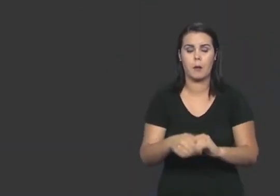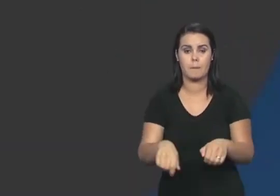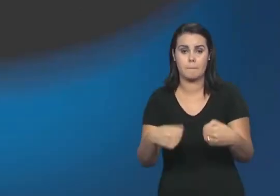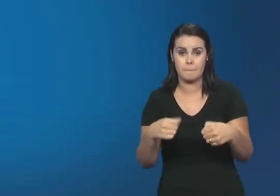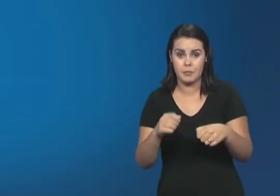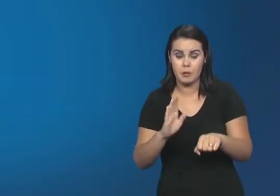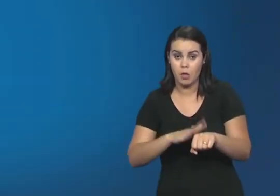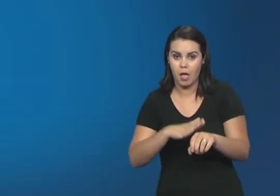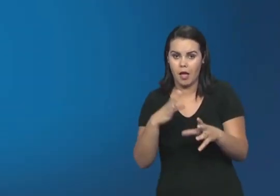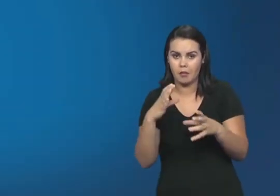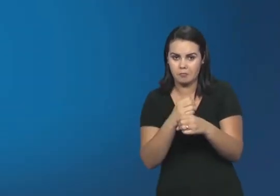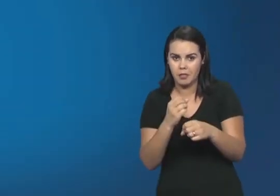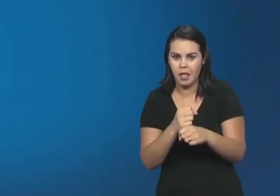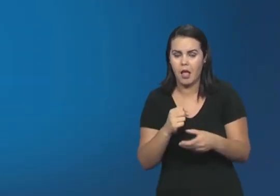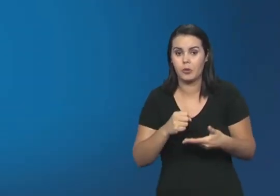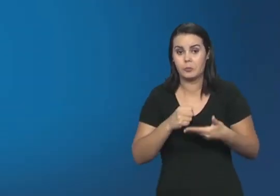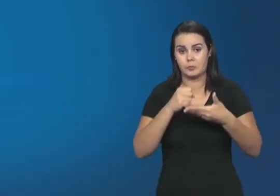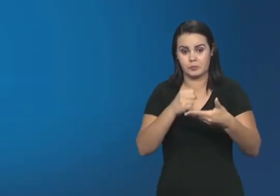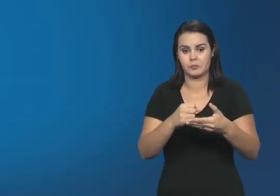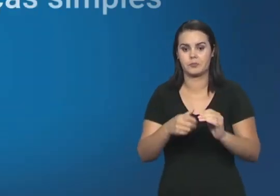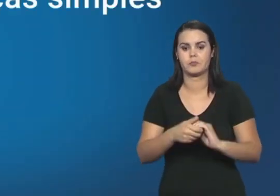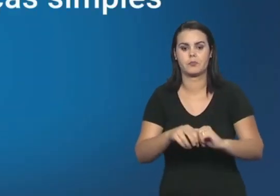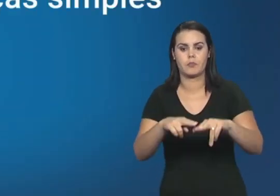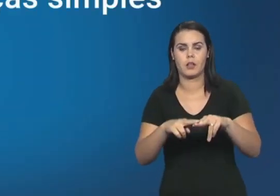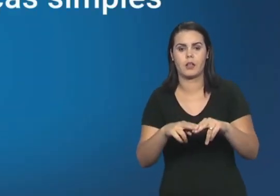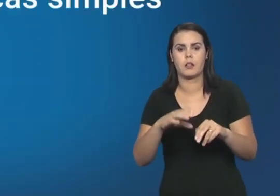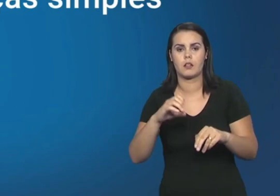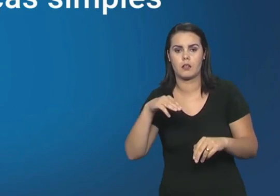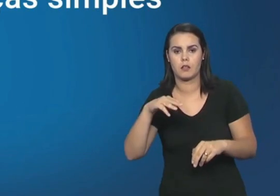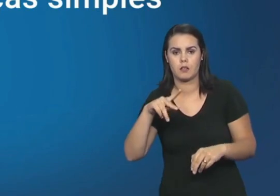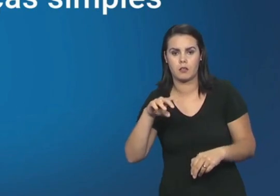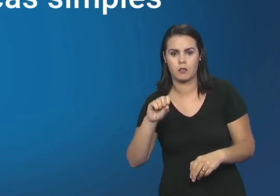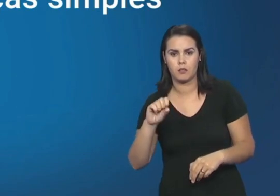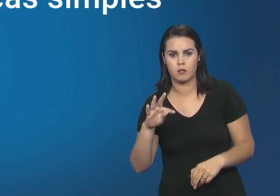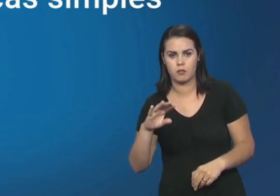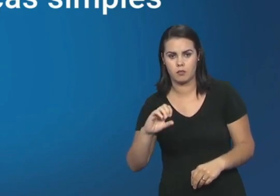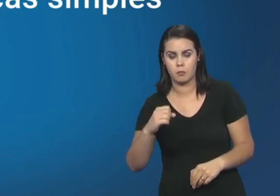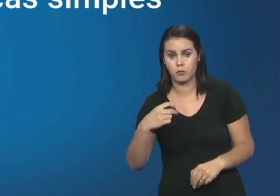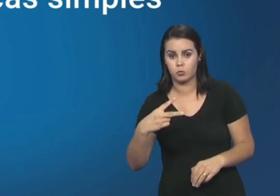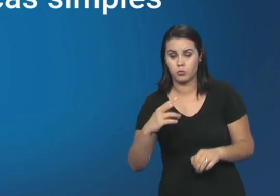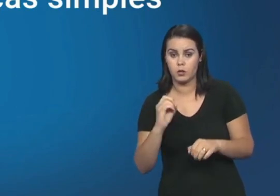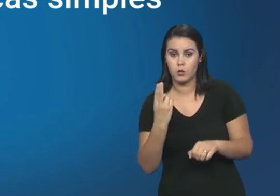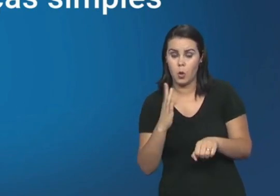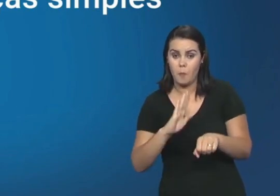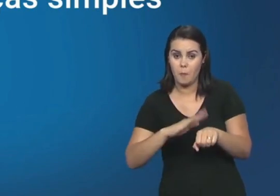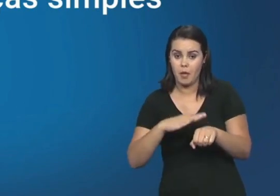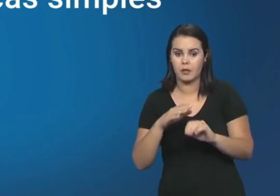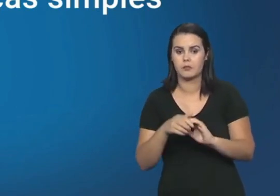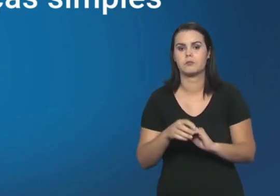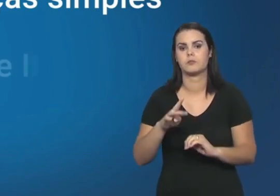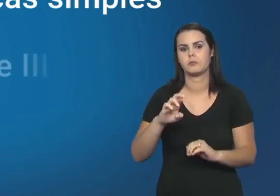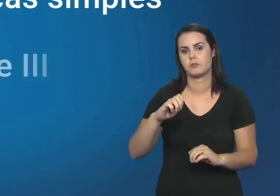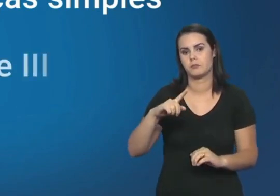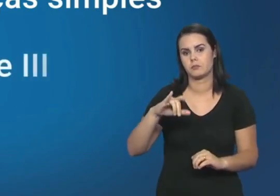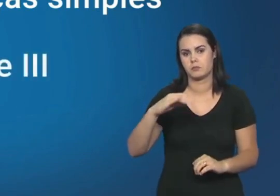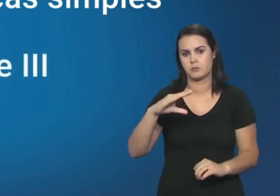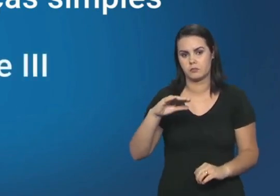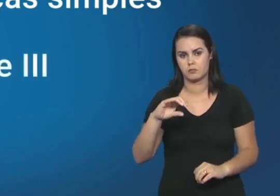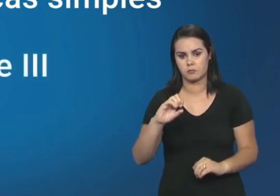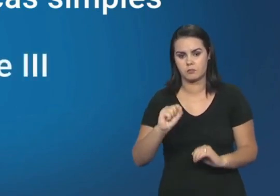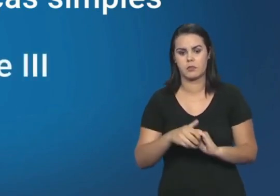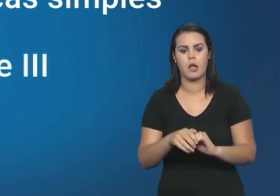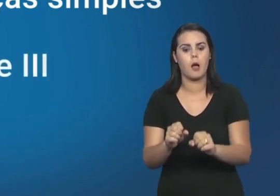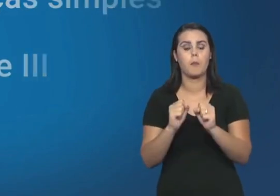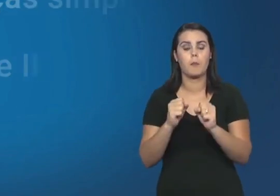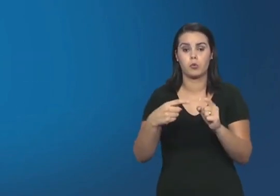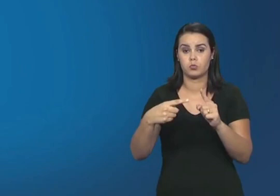auxiliares. Treliças compostas são estruturas formadas por duas ou mais treliças simples e podem ser classificadas como tipo 1,